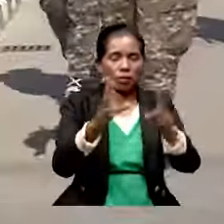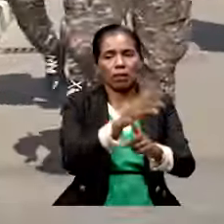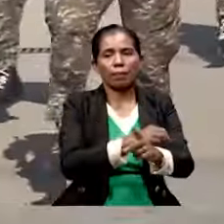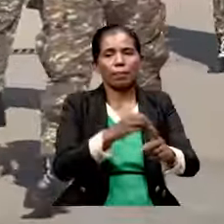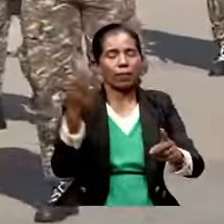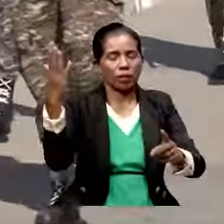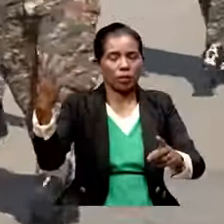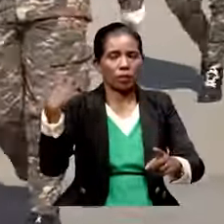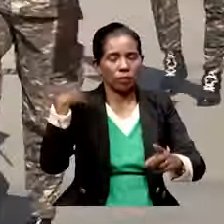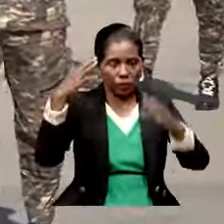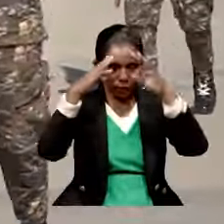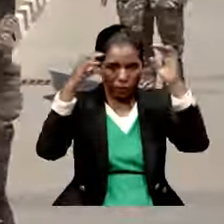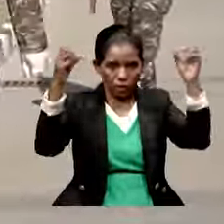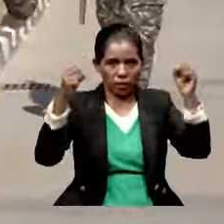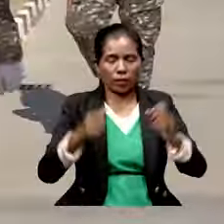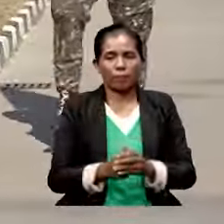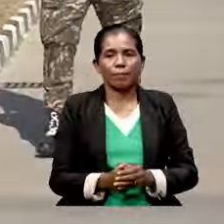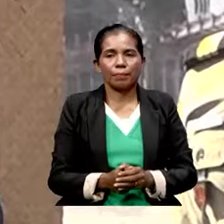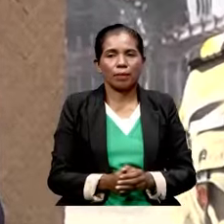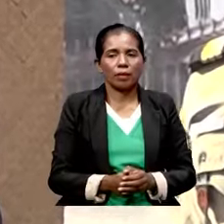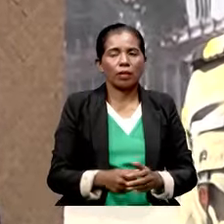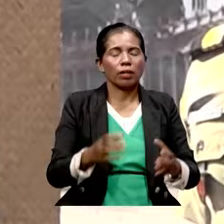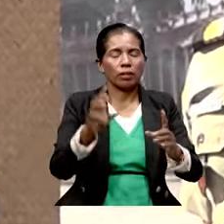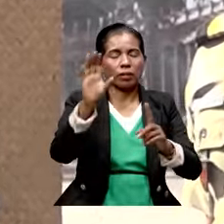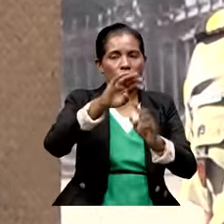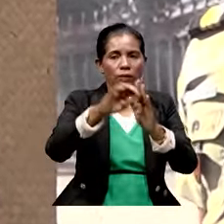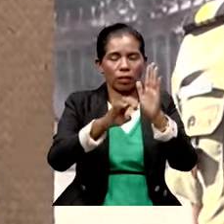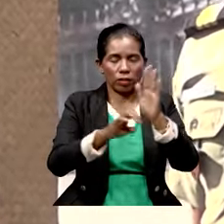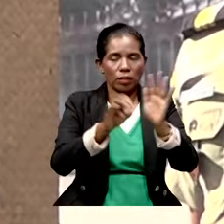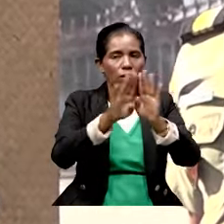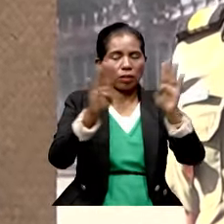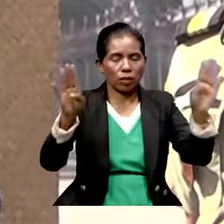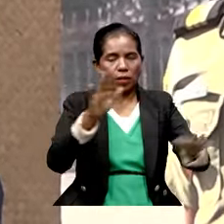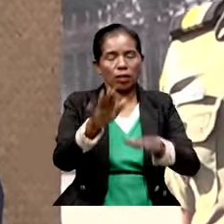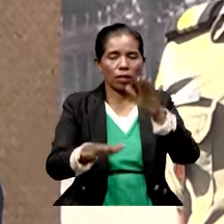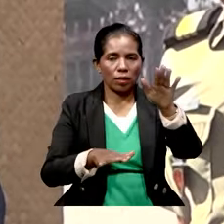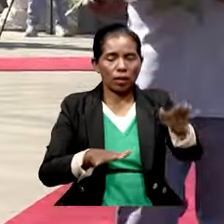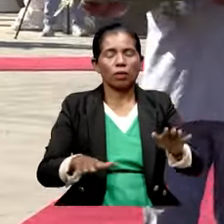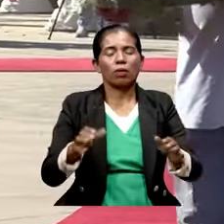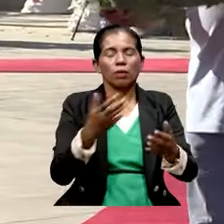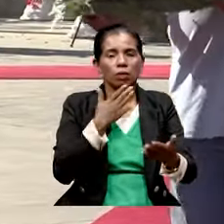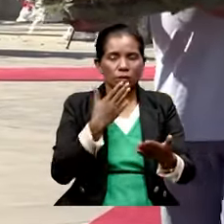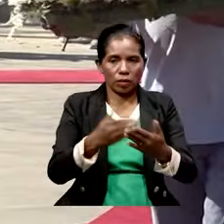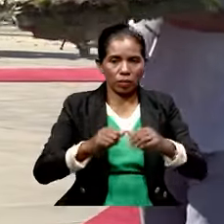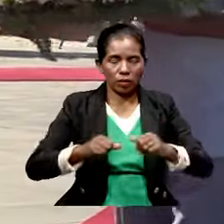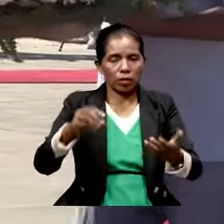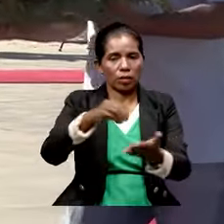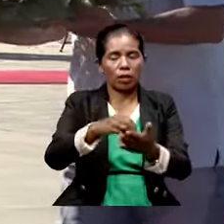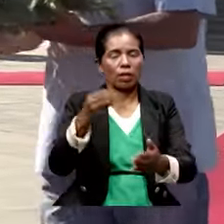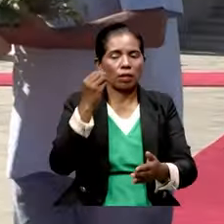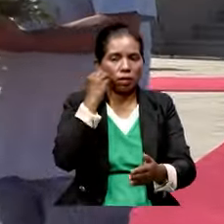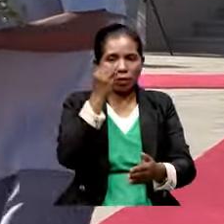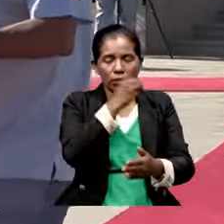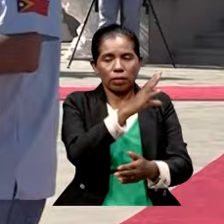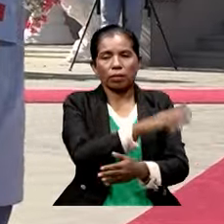iha palasio presidencial. Além de ne hafoin se festado abertura marcha saudável ne continua kedesta waifunan iha rin